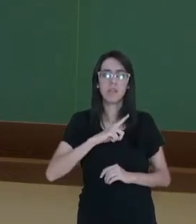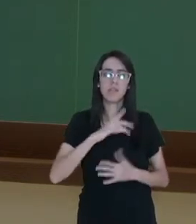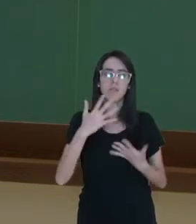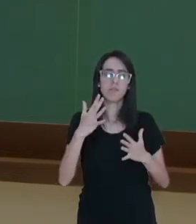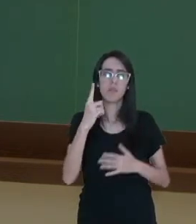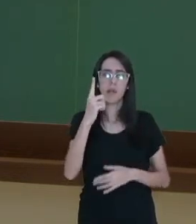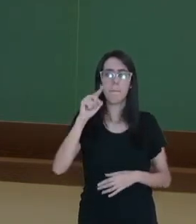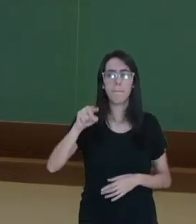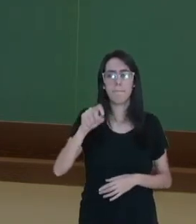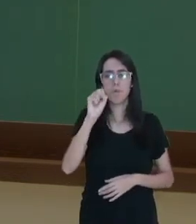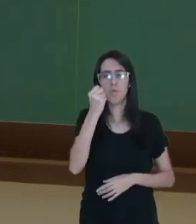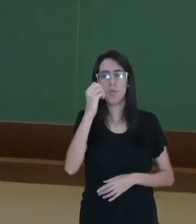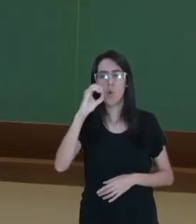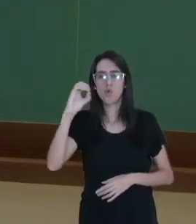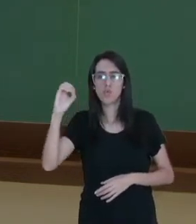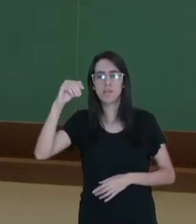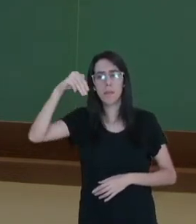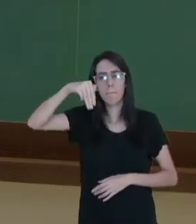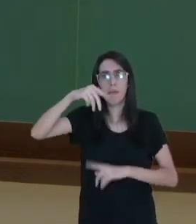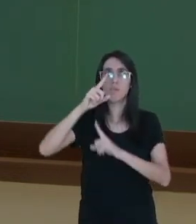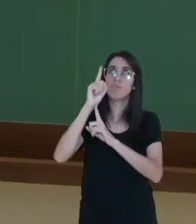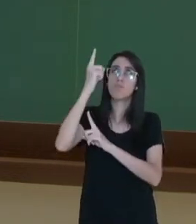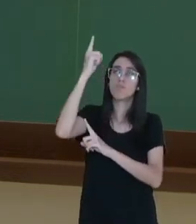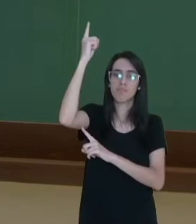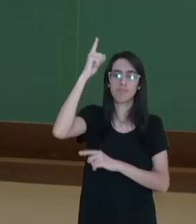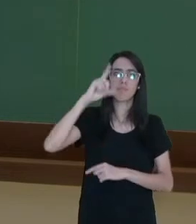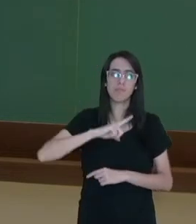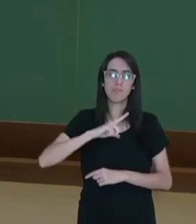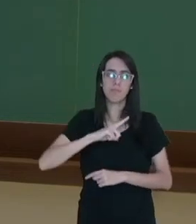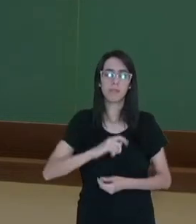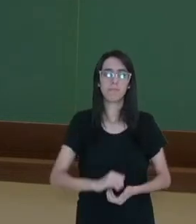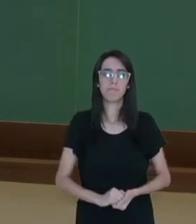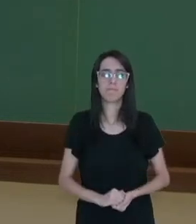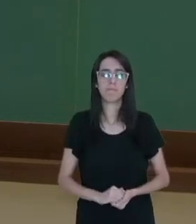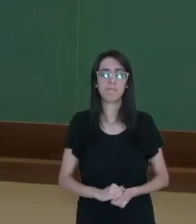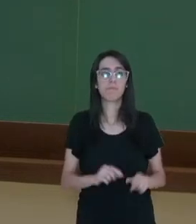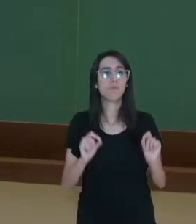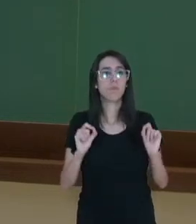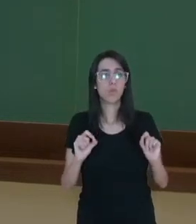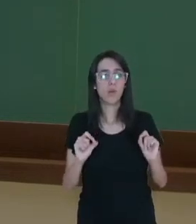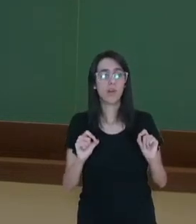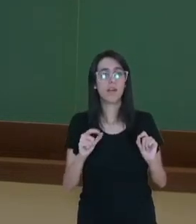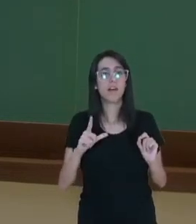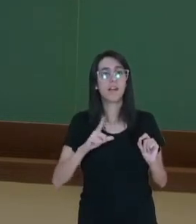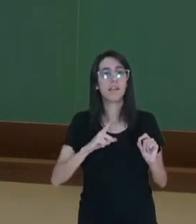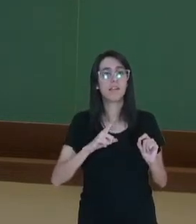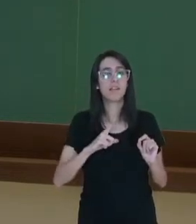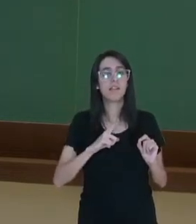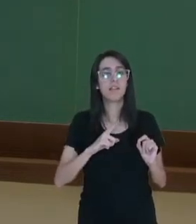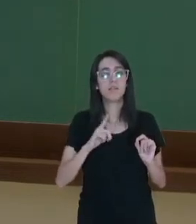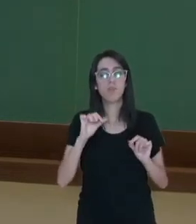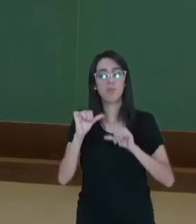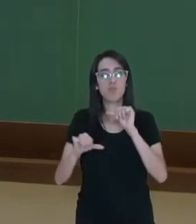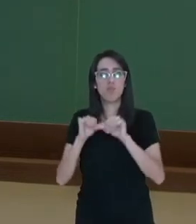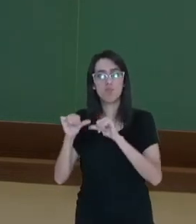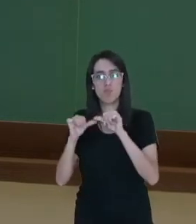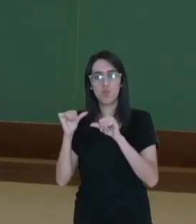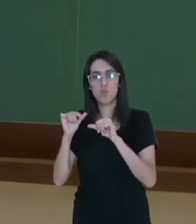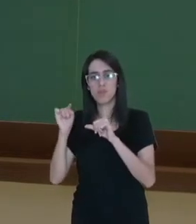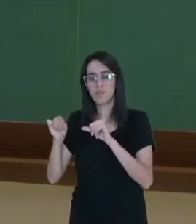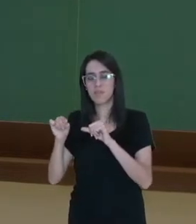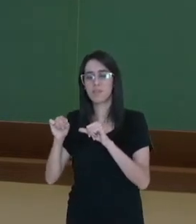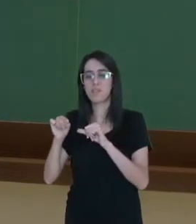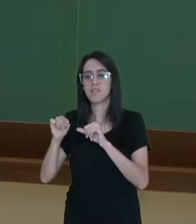1.800 metros de altura do escudo cristalino e que faz justamente a transição entre a